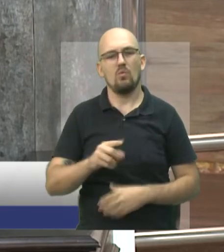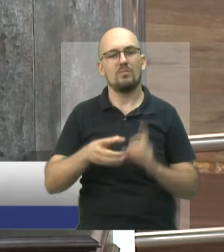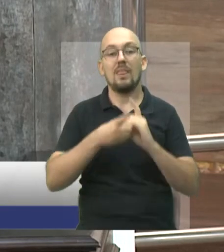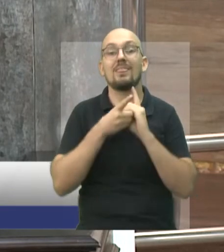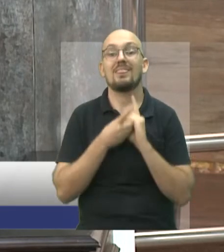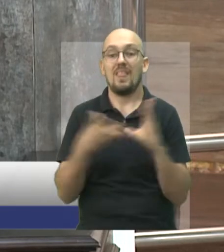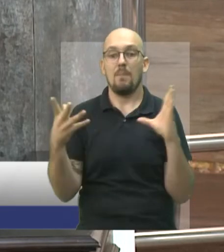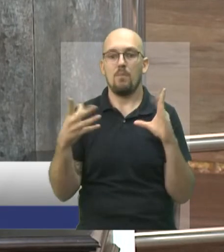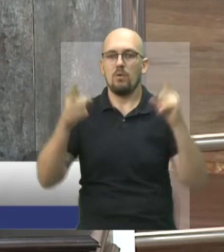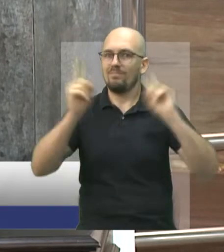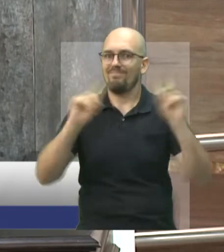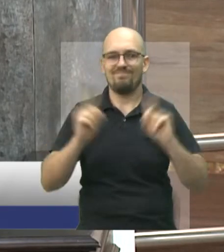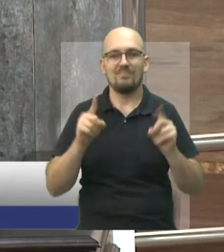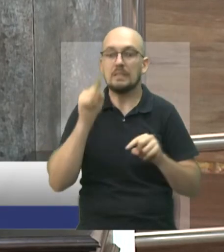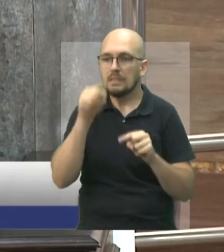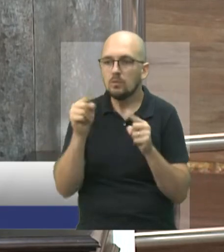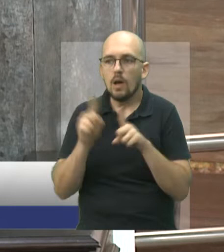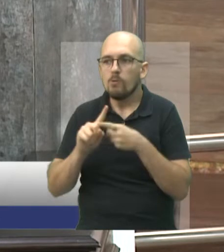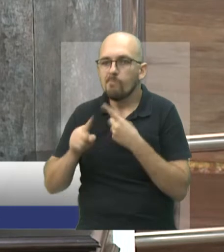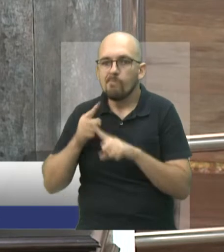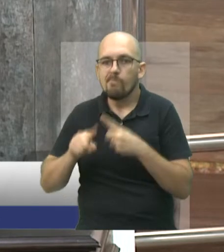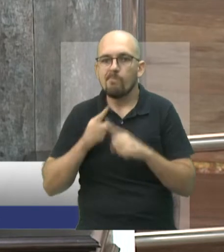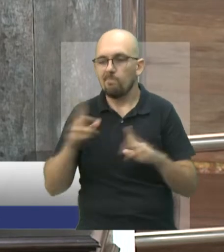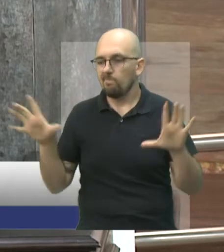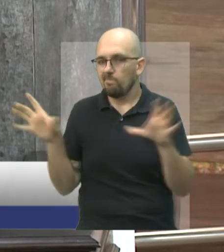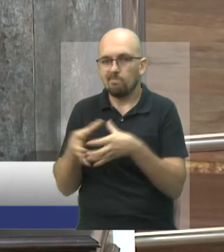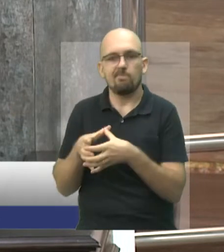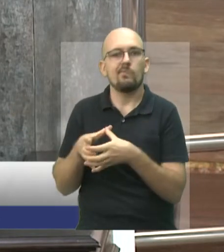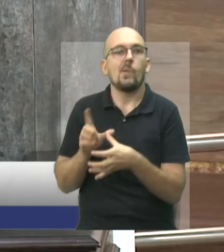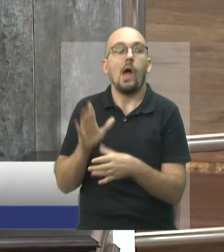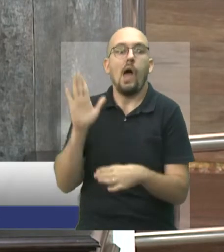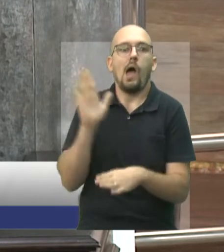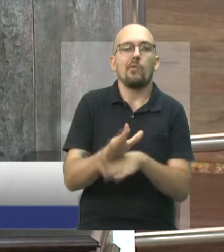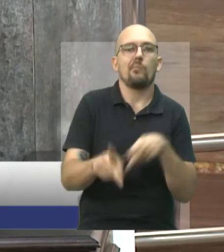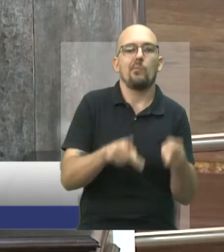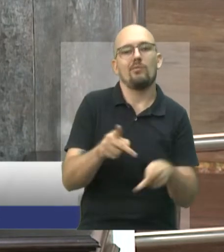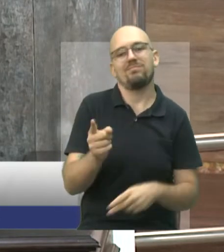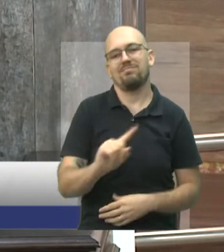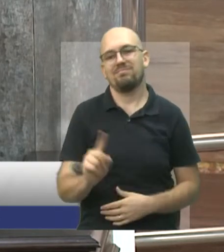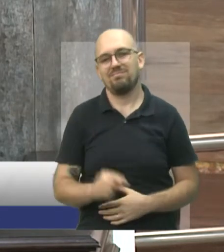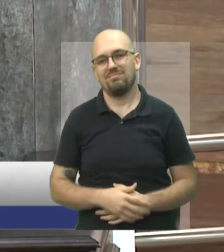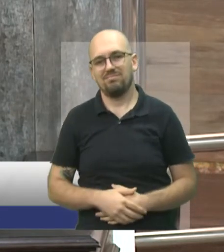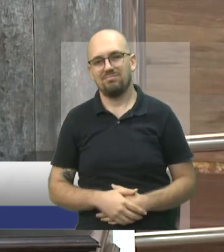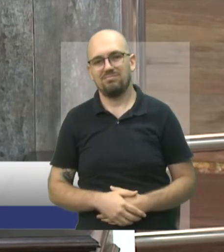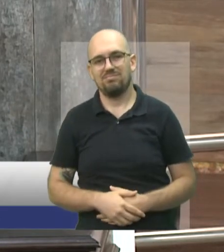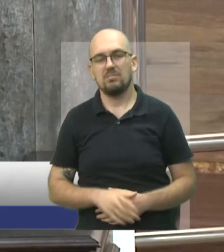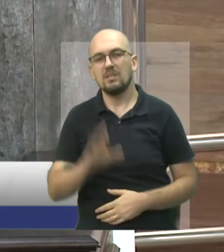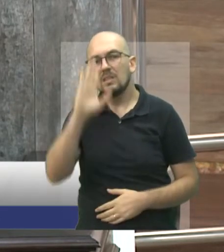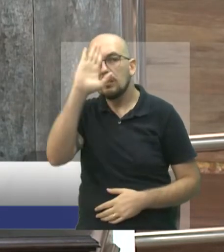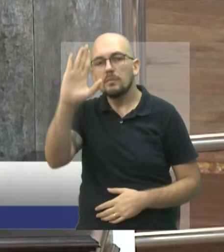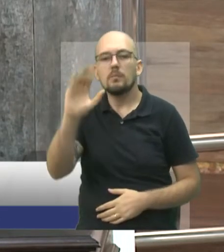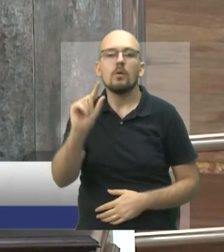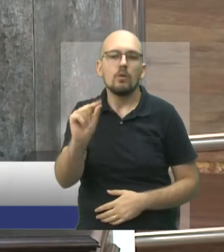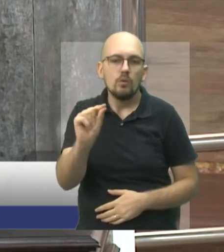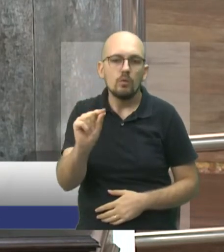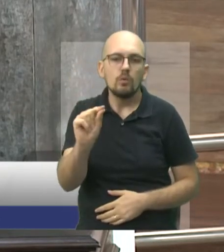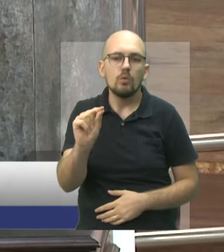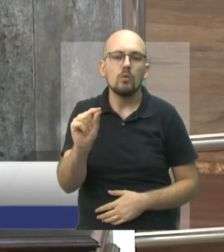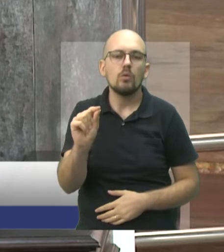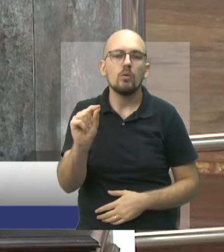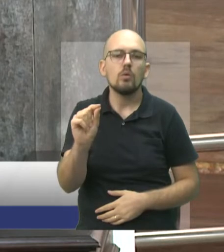isso é um alinhamento que não traz o bem da população. O principal discurso,